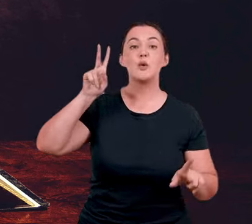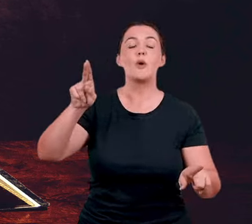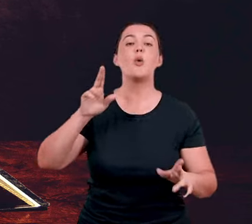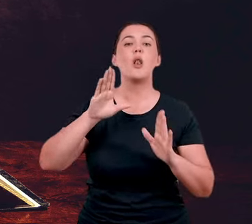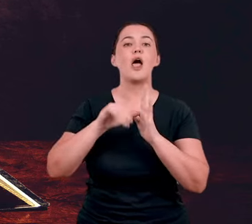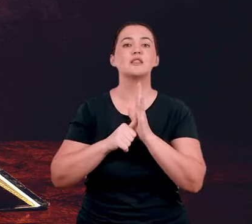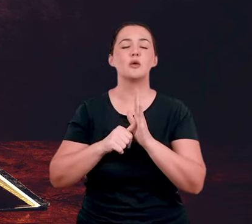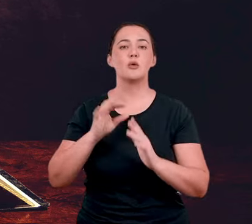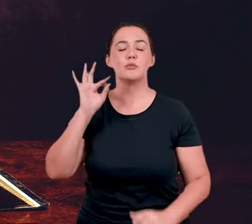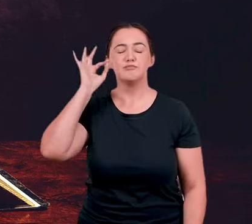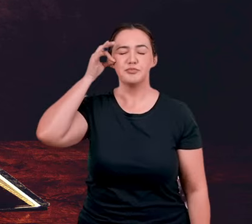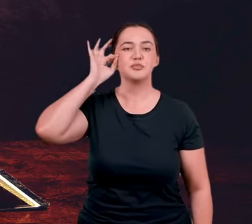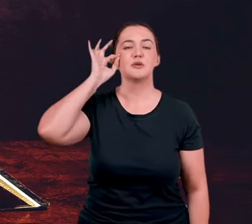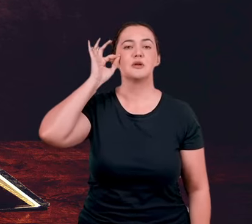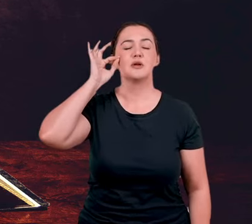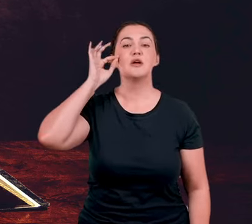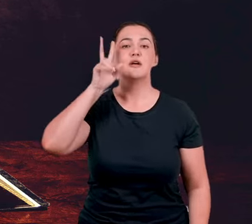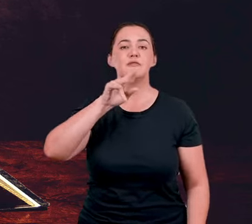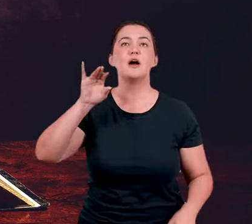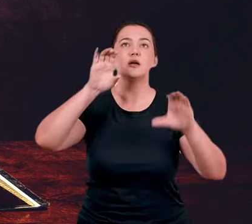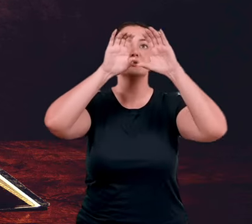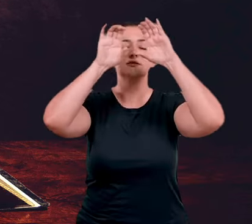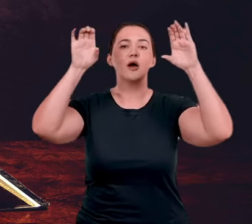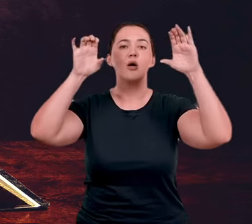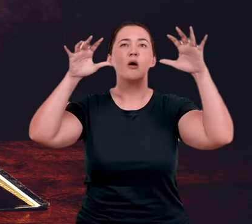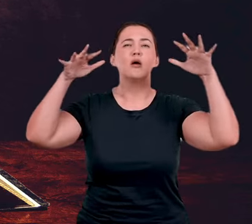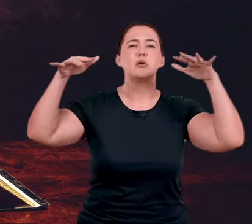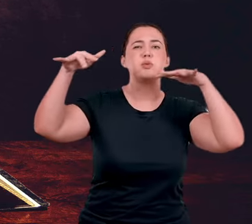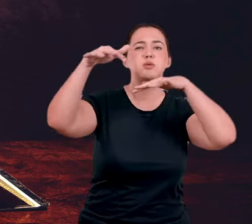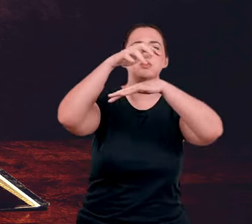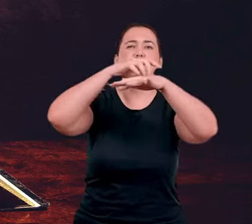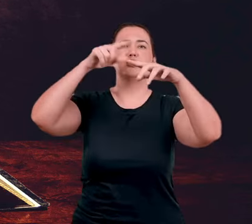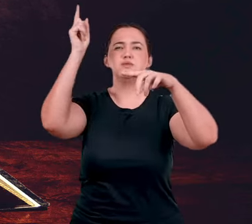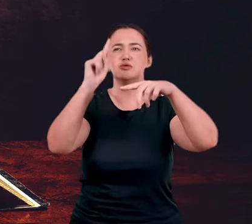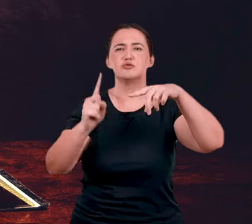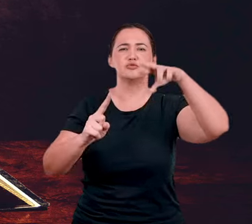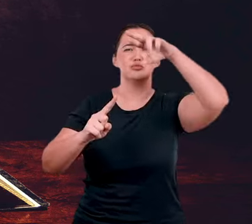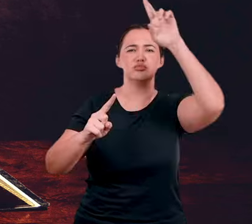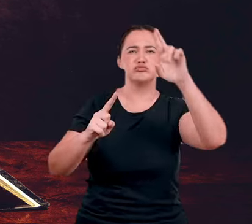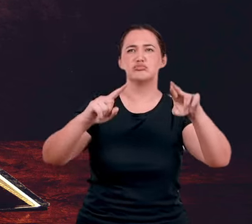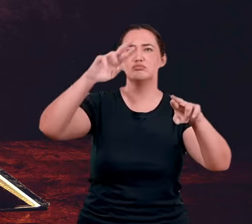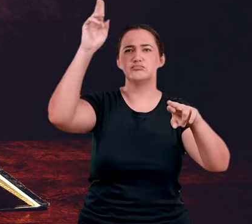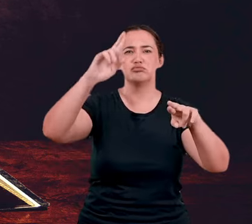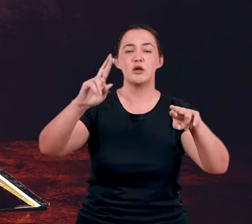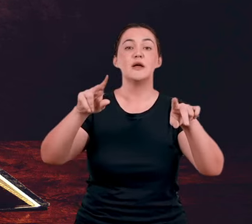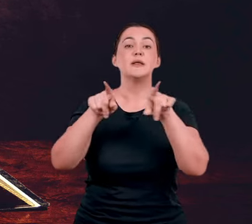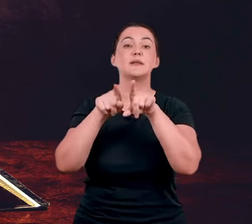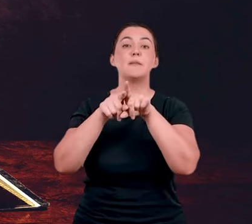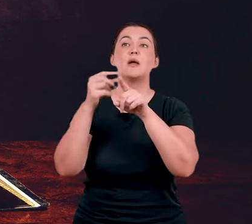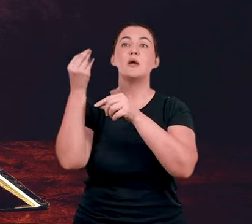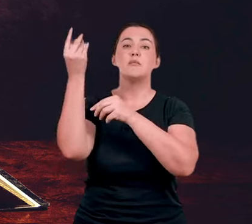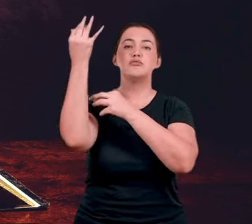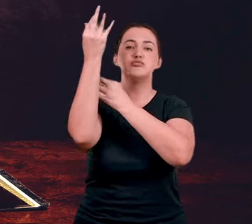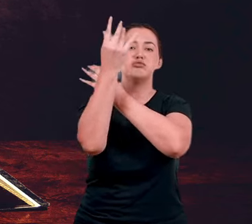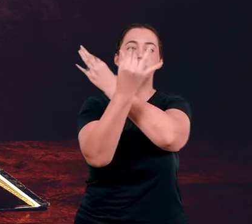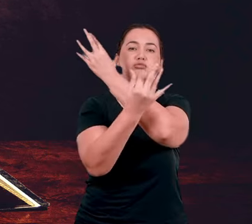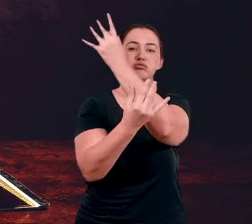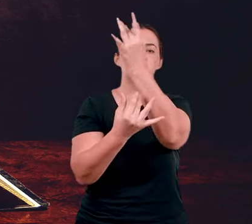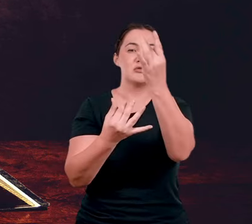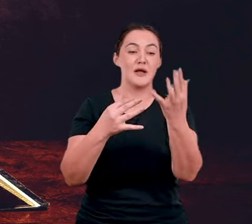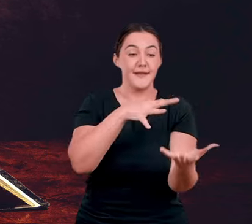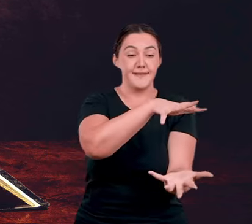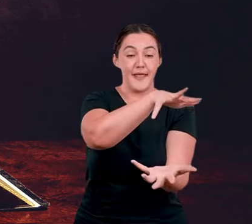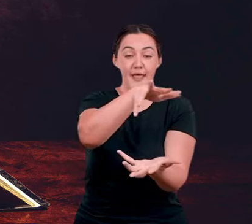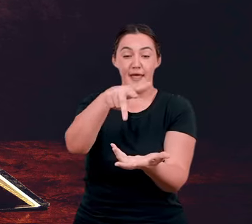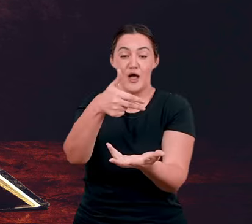Naquele dia os céus passarão com grande estrondo, e os elementos se desfarão pelo fogo. Também a terra e as